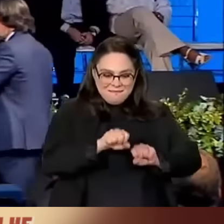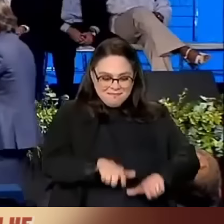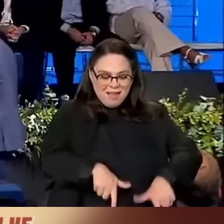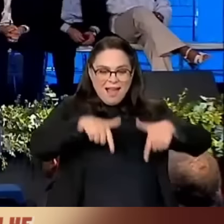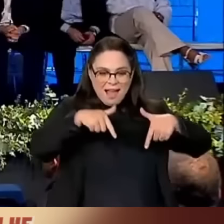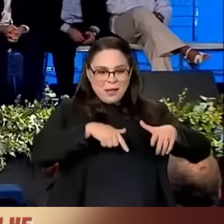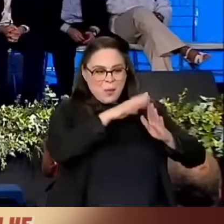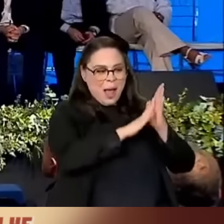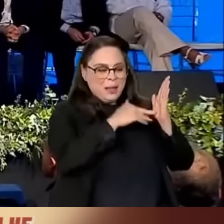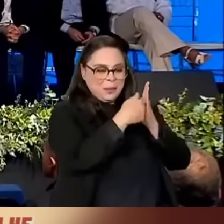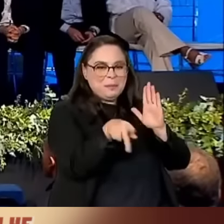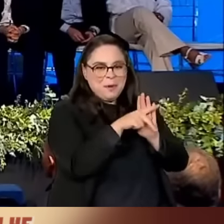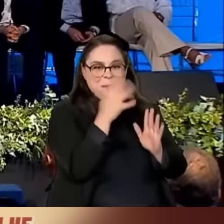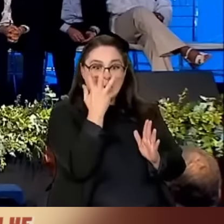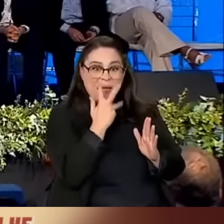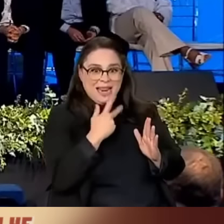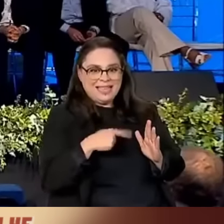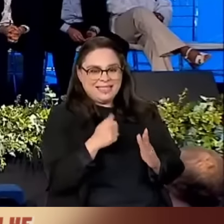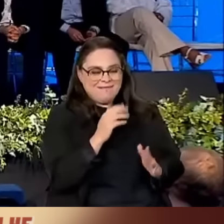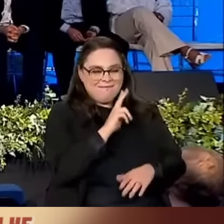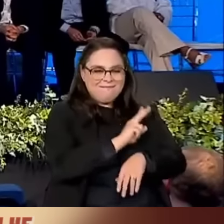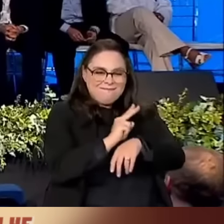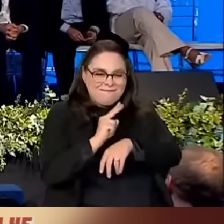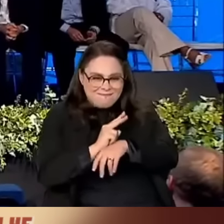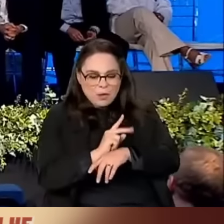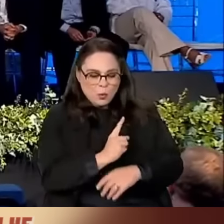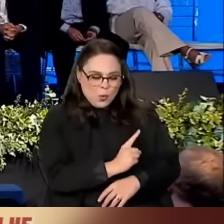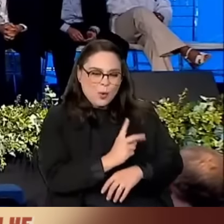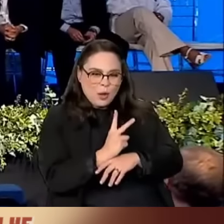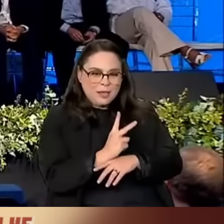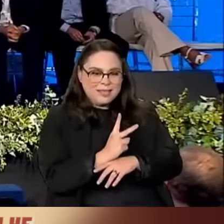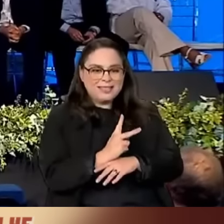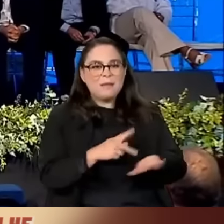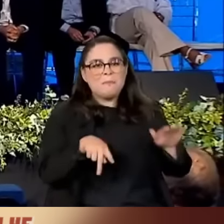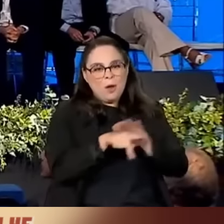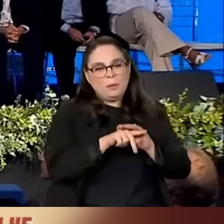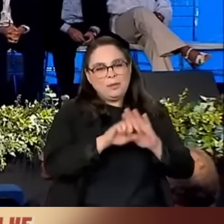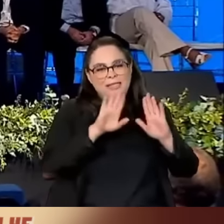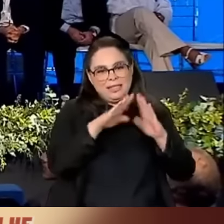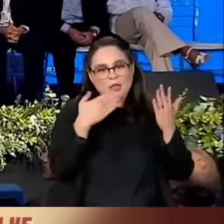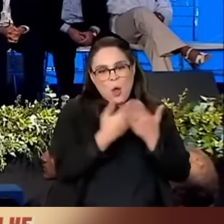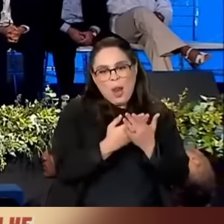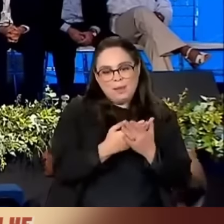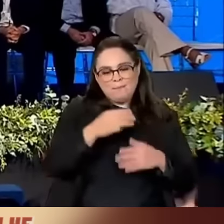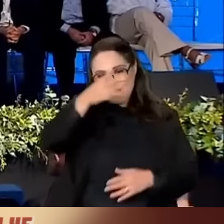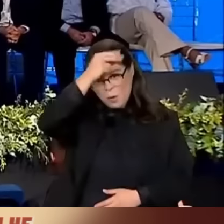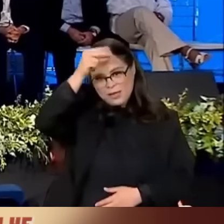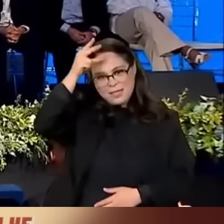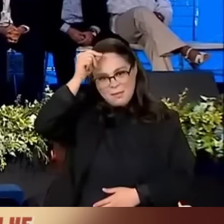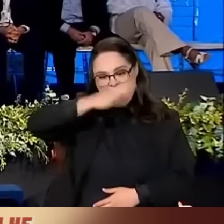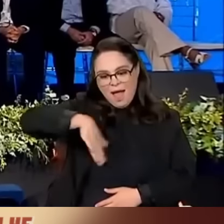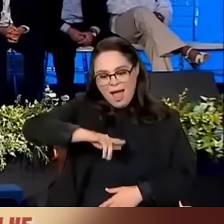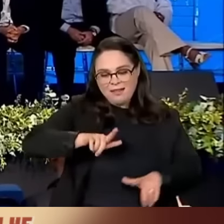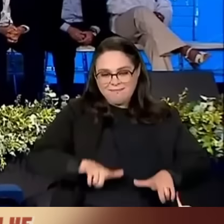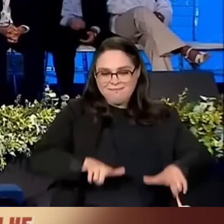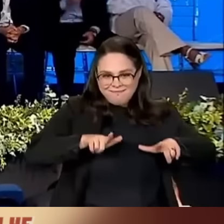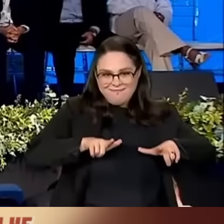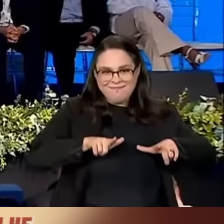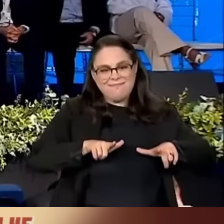um quadro pintado aí pelas crianças do Jardim de Infância 1 e 2 da Escola Municipal ali do Jardim de